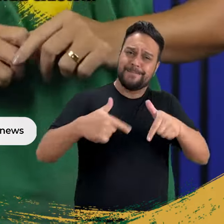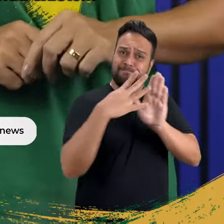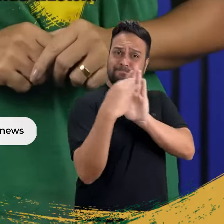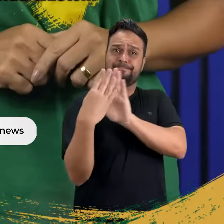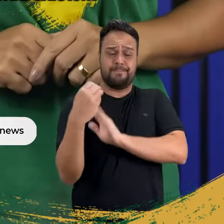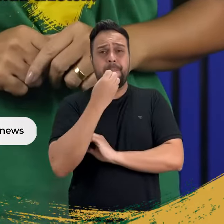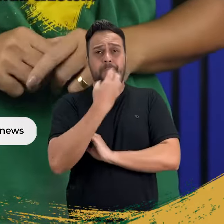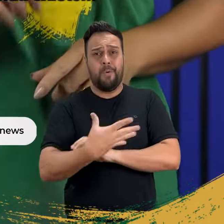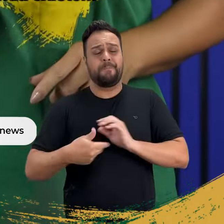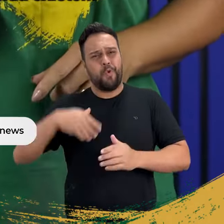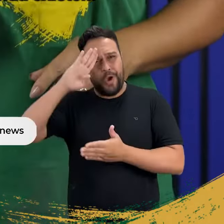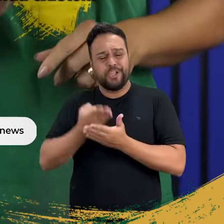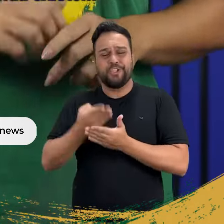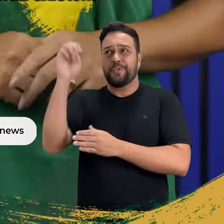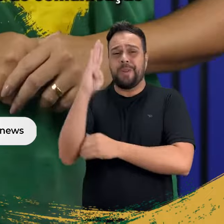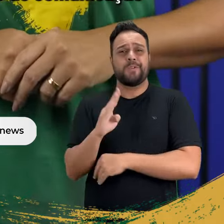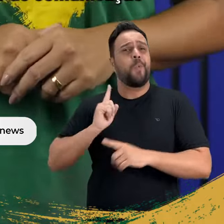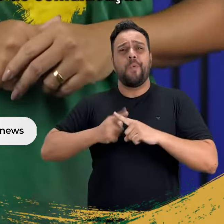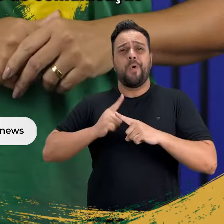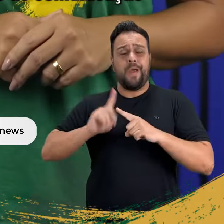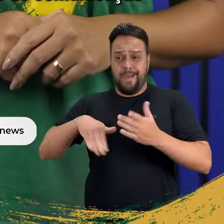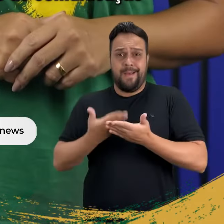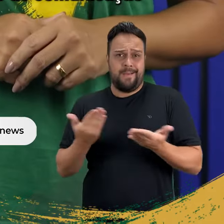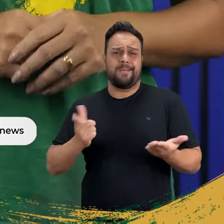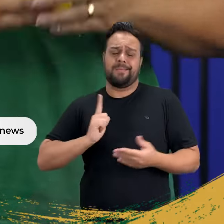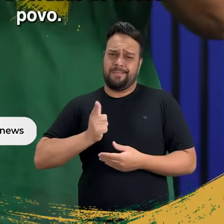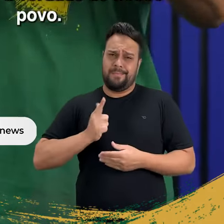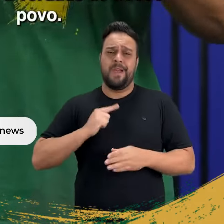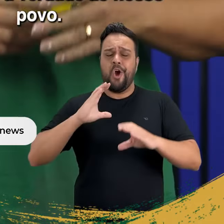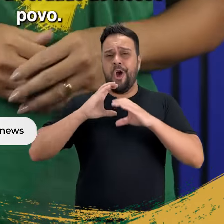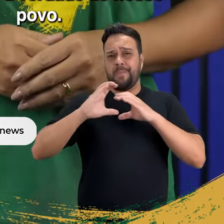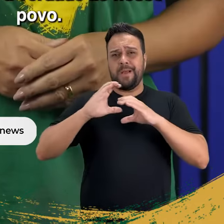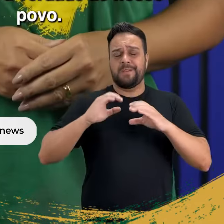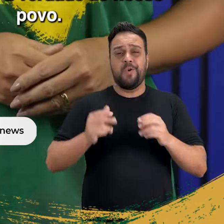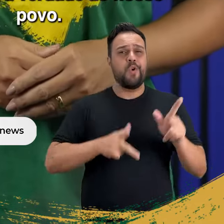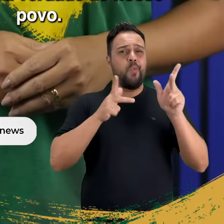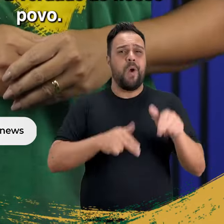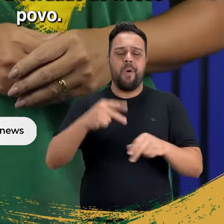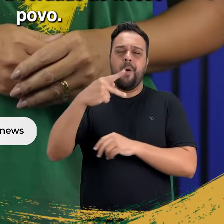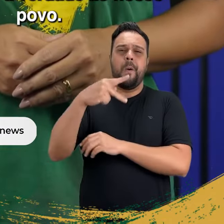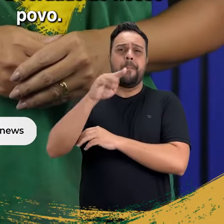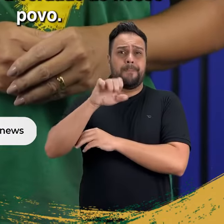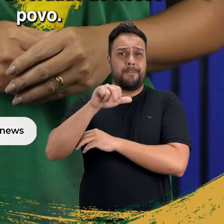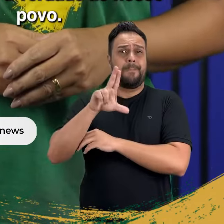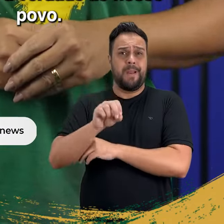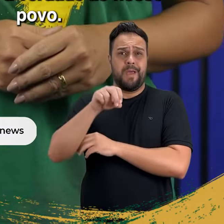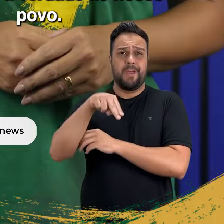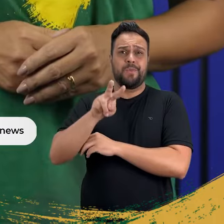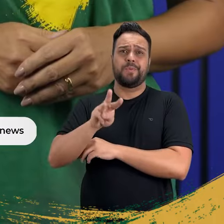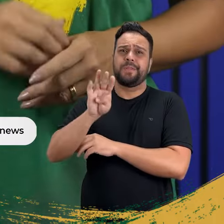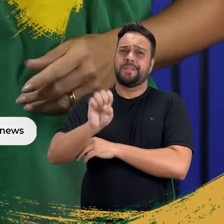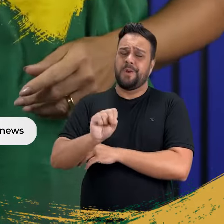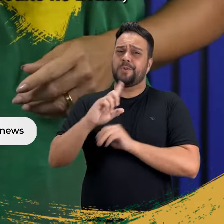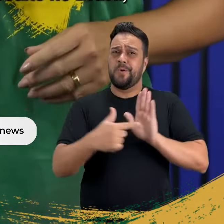acredito no Brasil porque ainda existem veículos de comunicação como o pleno News que levam a verdade ao nosso